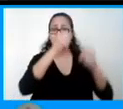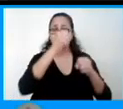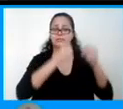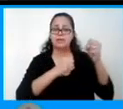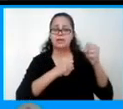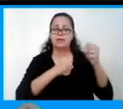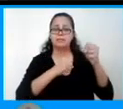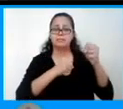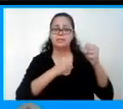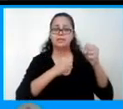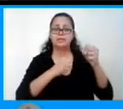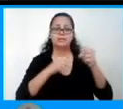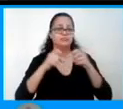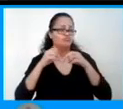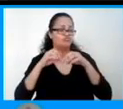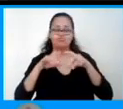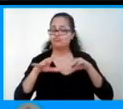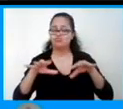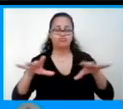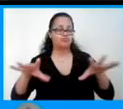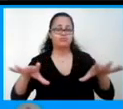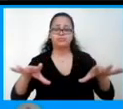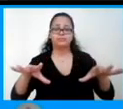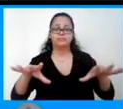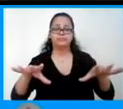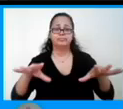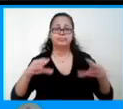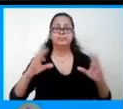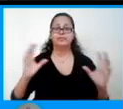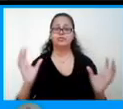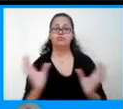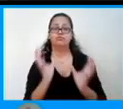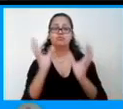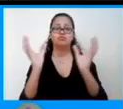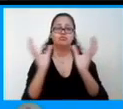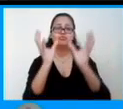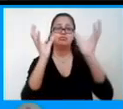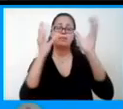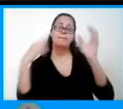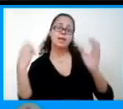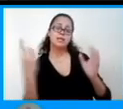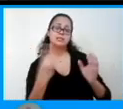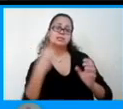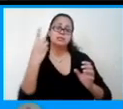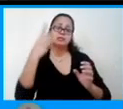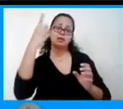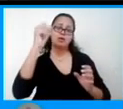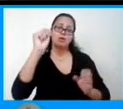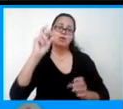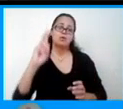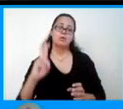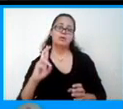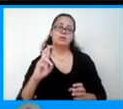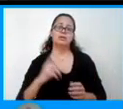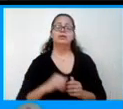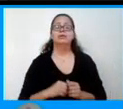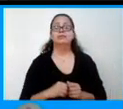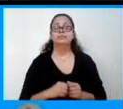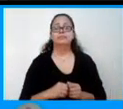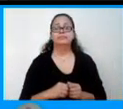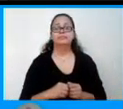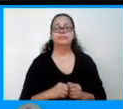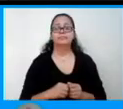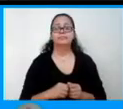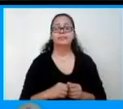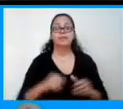acontece, o ar quente ele sobe em direção às camadas mais altas aí, da atmosfera. E aqui na